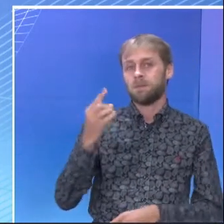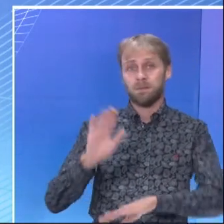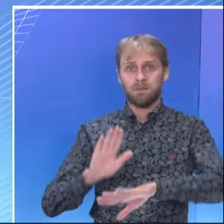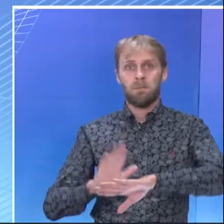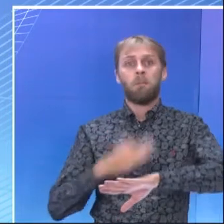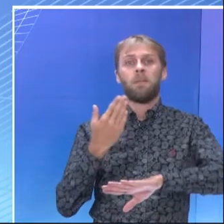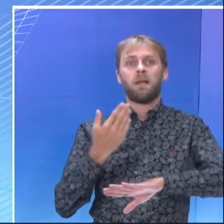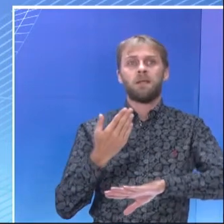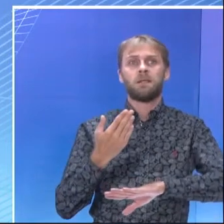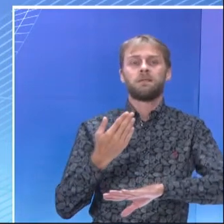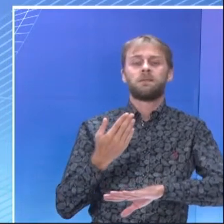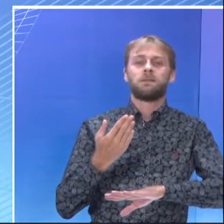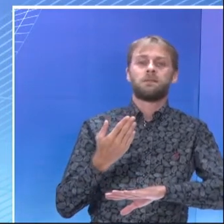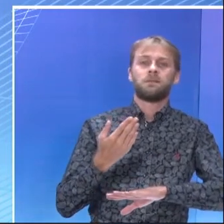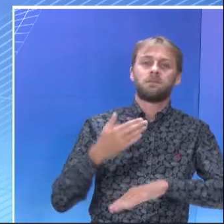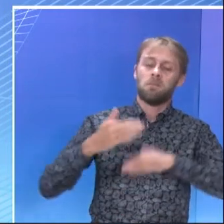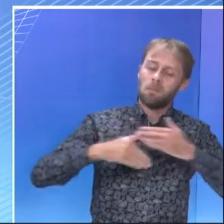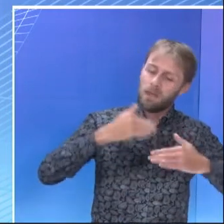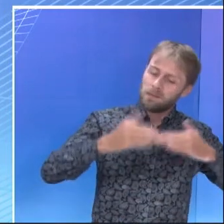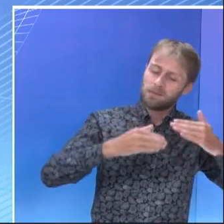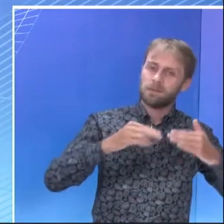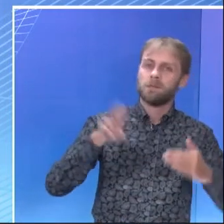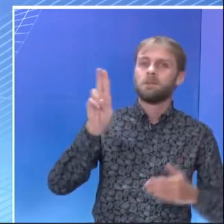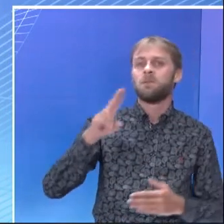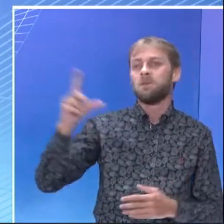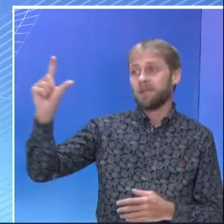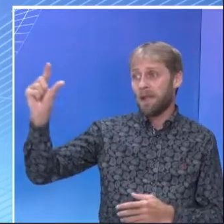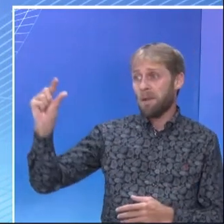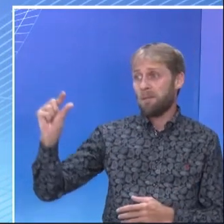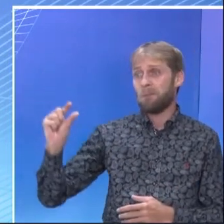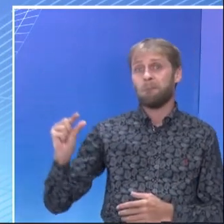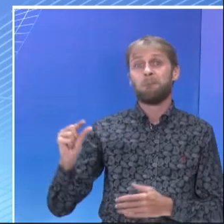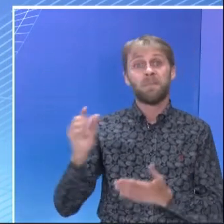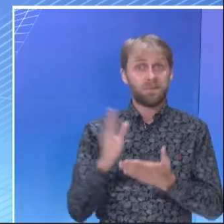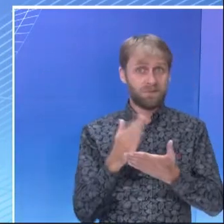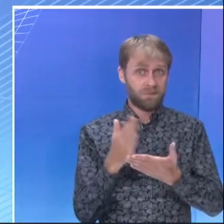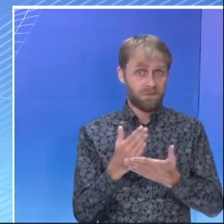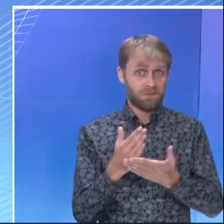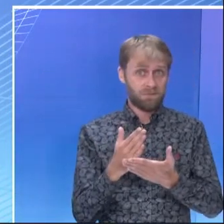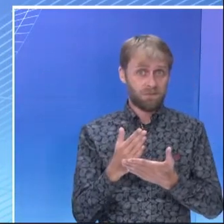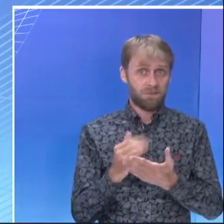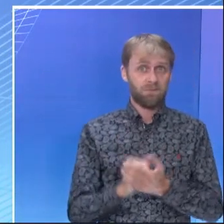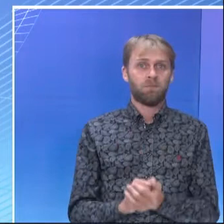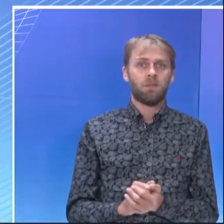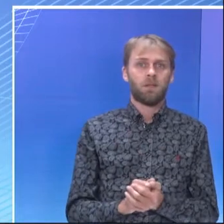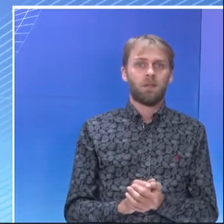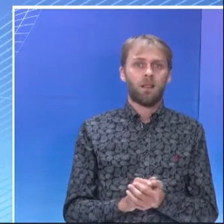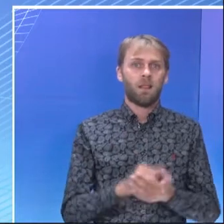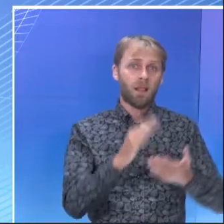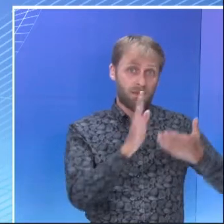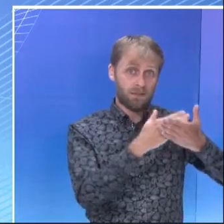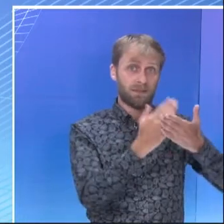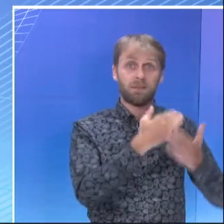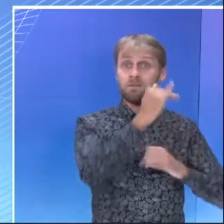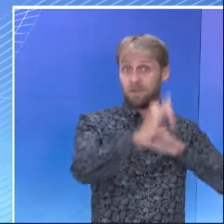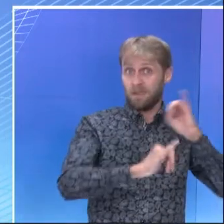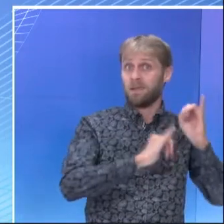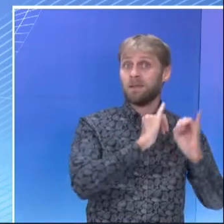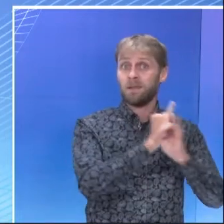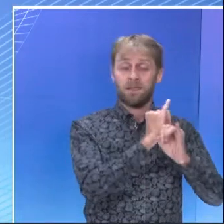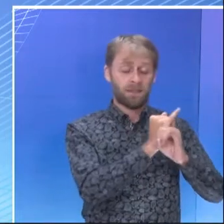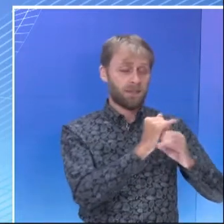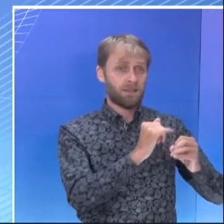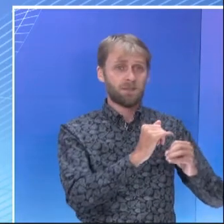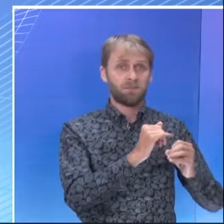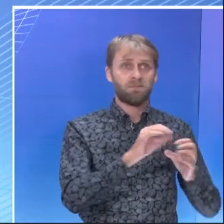se usa menos o livro impresso. Está se usando muito os tablets, são os livros digitais. Né? Os livros